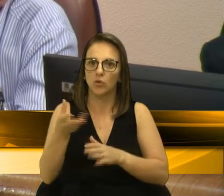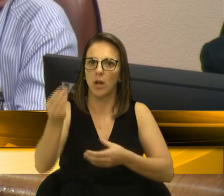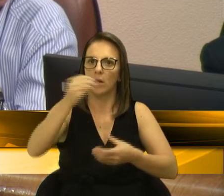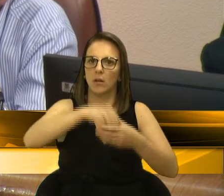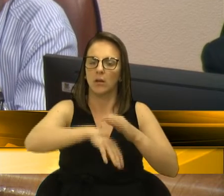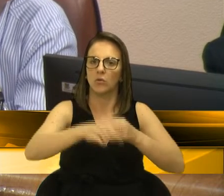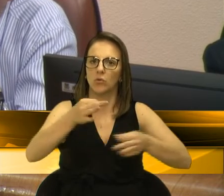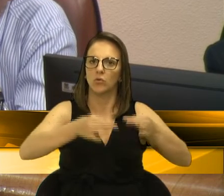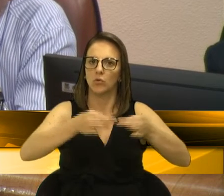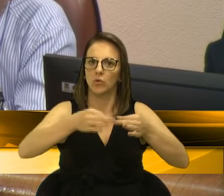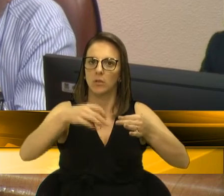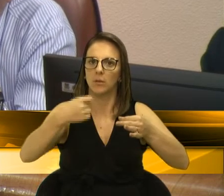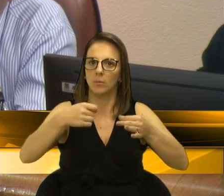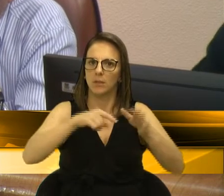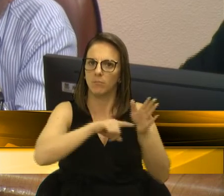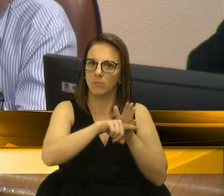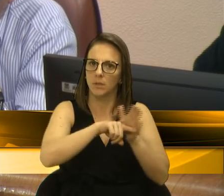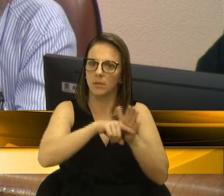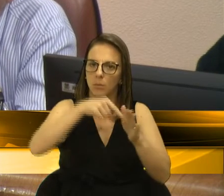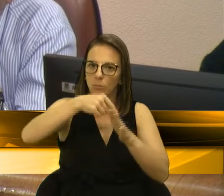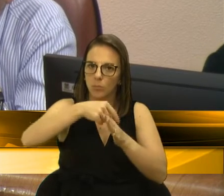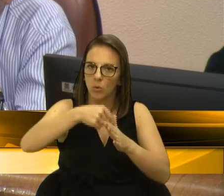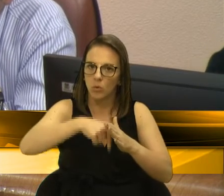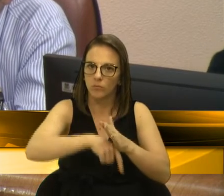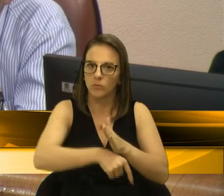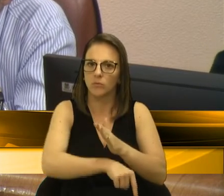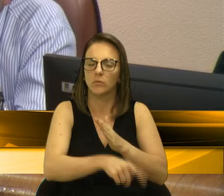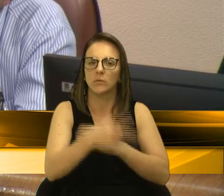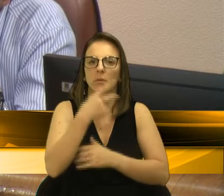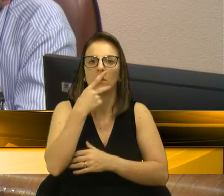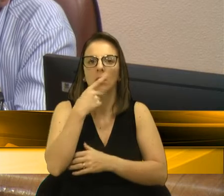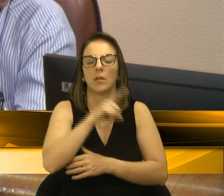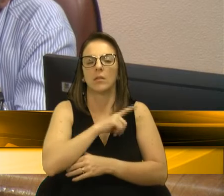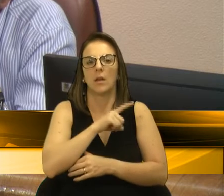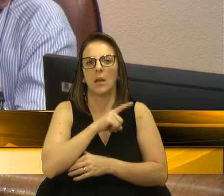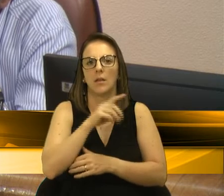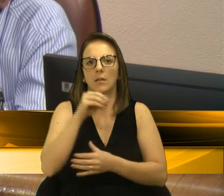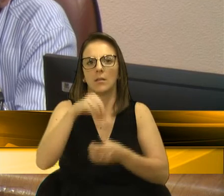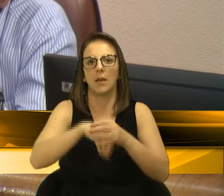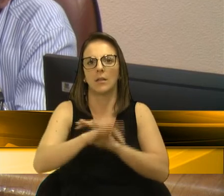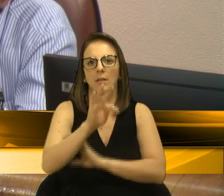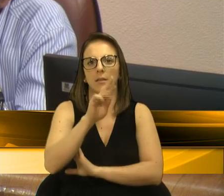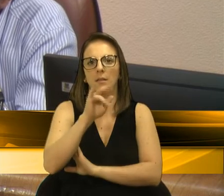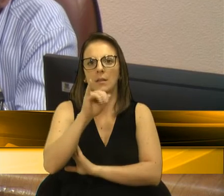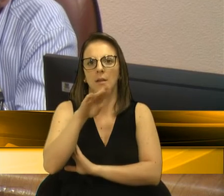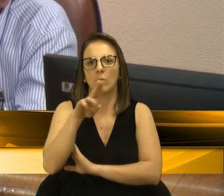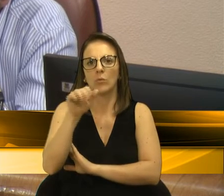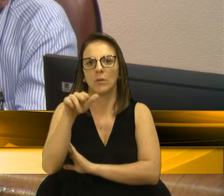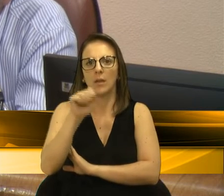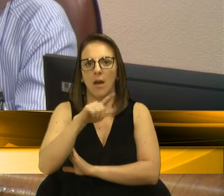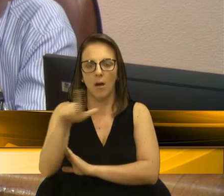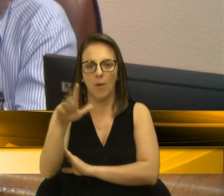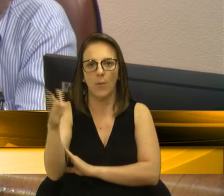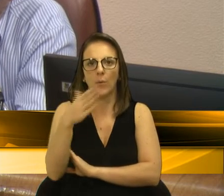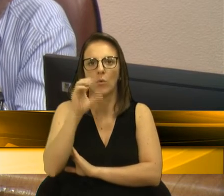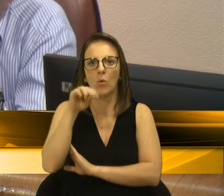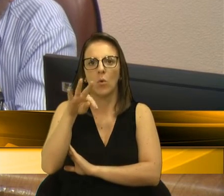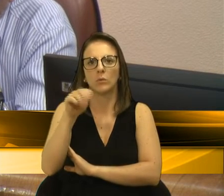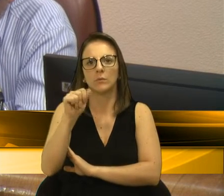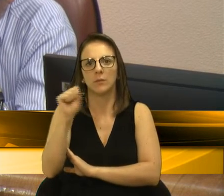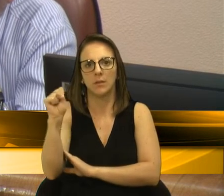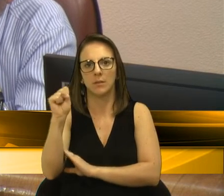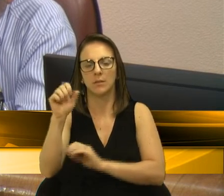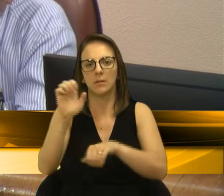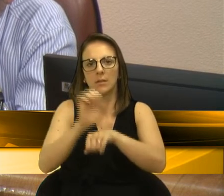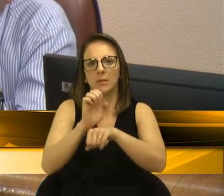verificação aprofundada. Frisa ainda que tramitam no Tribunal de Contas do Estado 15 processos investigatórios em face